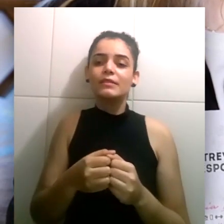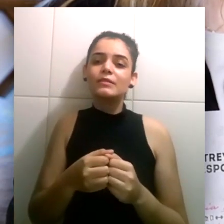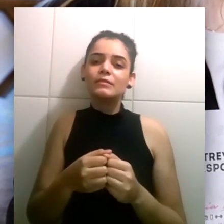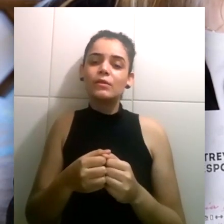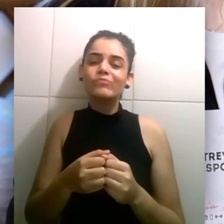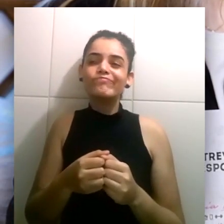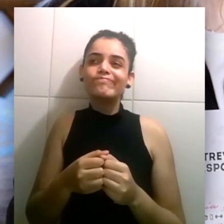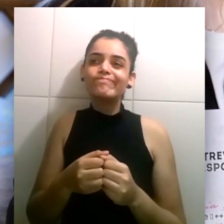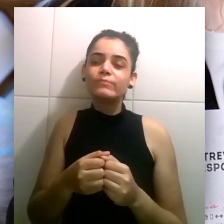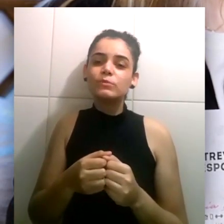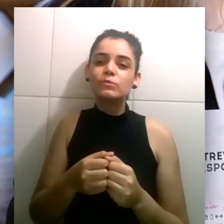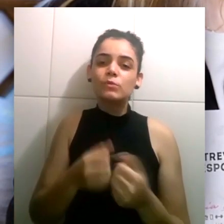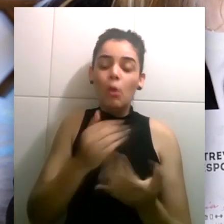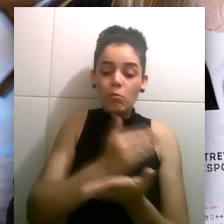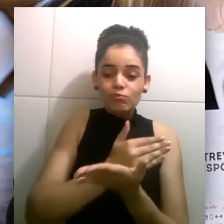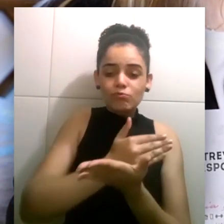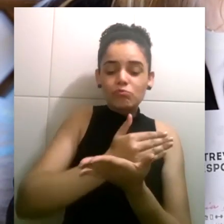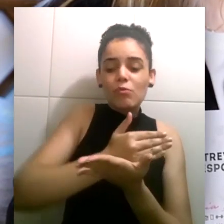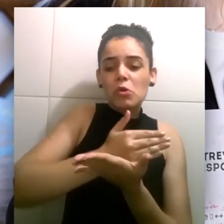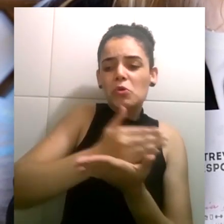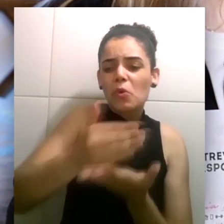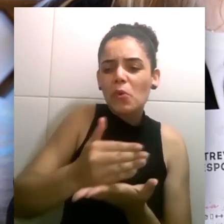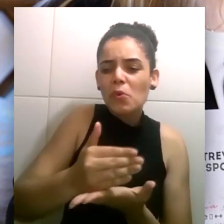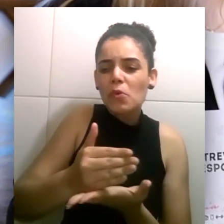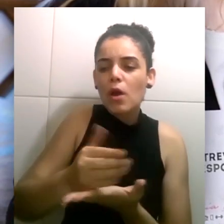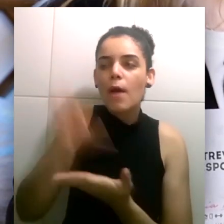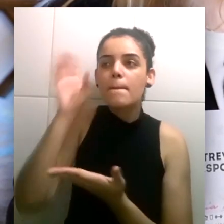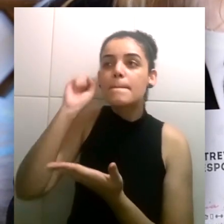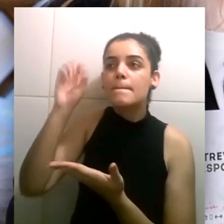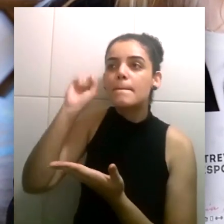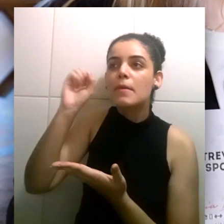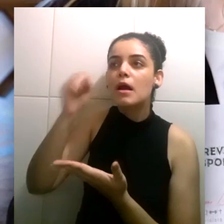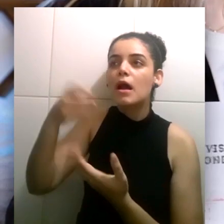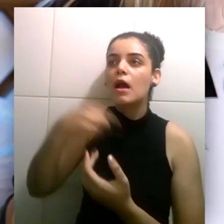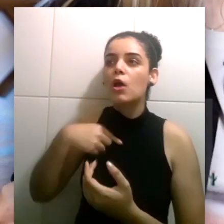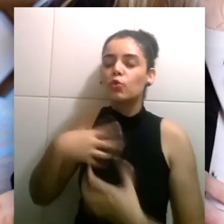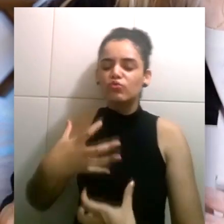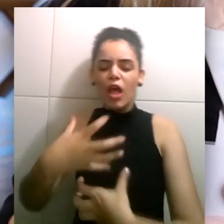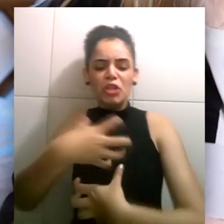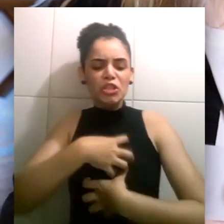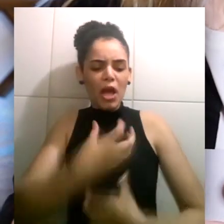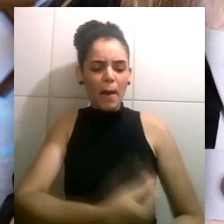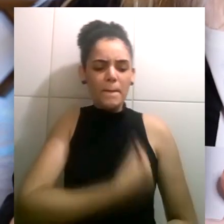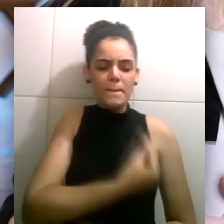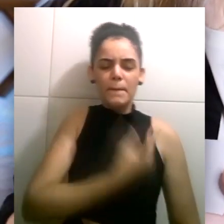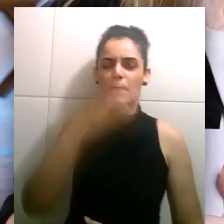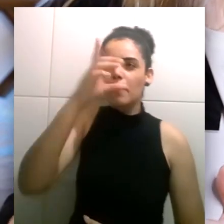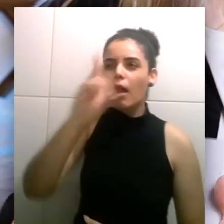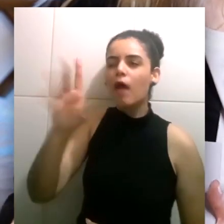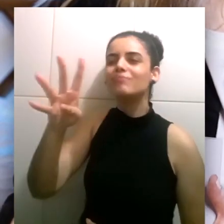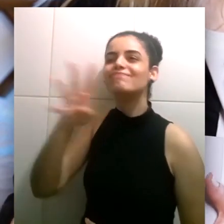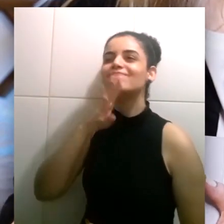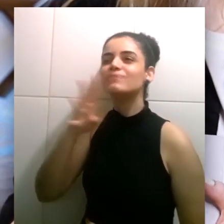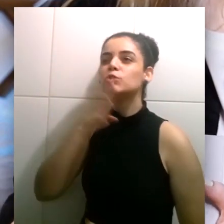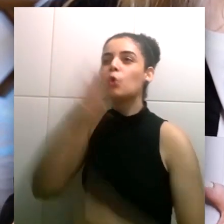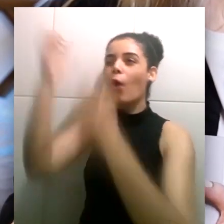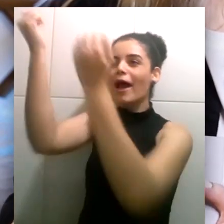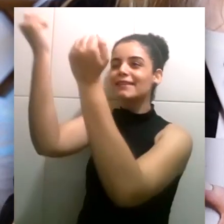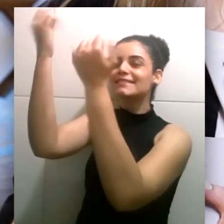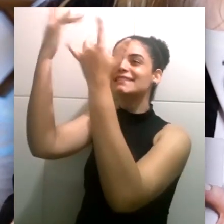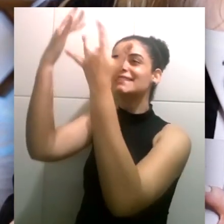fluido profético, ele acontece muito na atmosfera profética. E como eu estava numa atmosfera profética, onde a